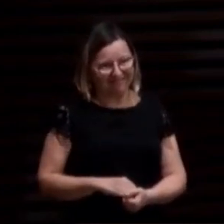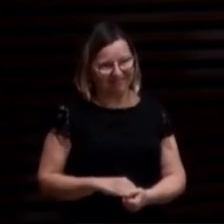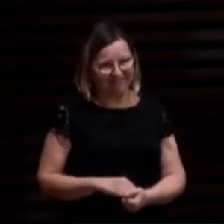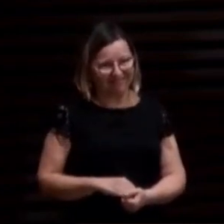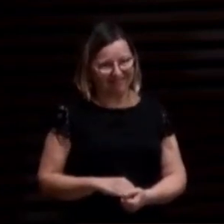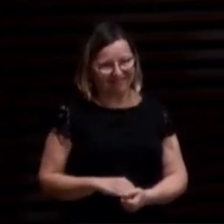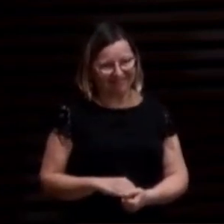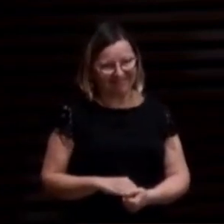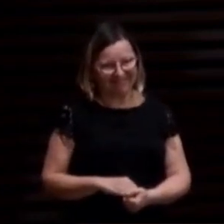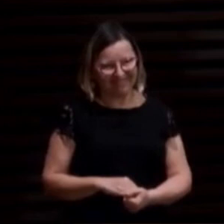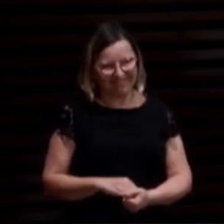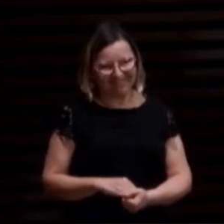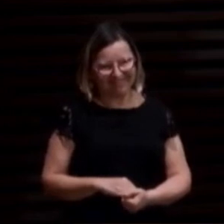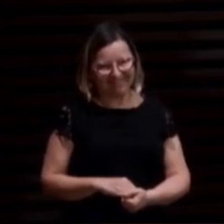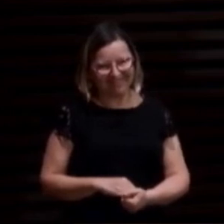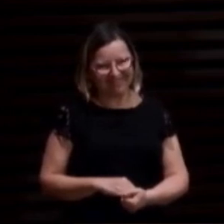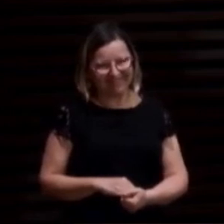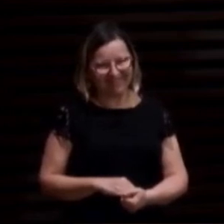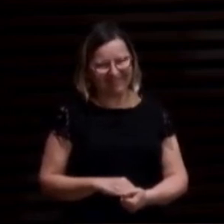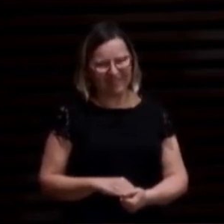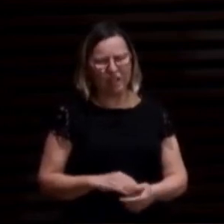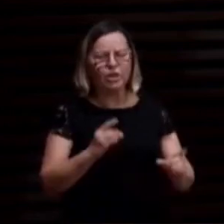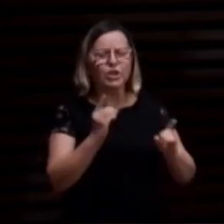Onde é que estavam os discípulos de Jesus nesta hora?